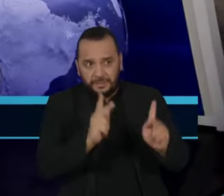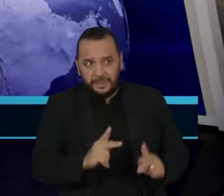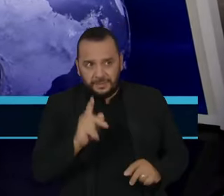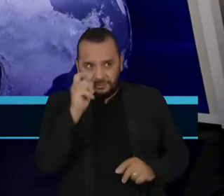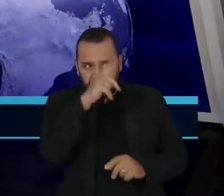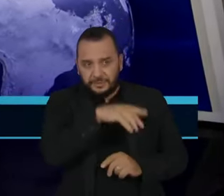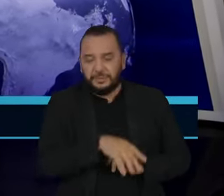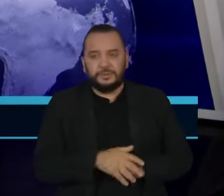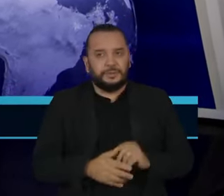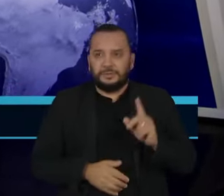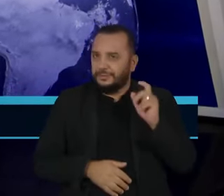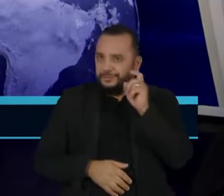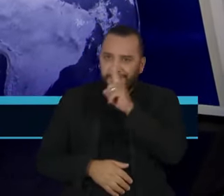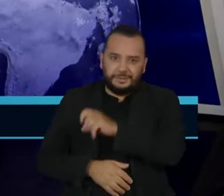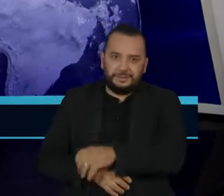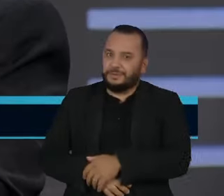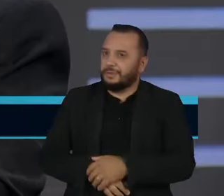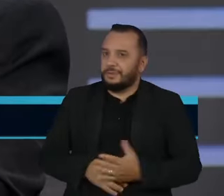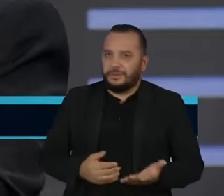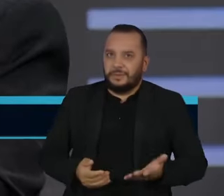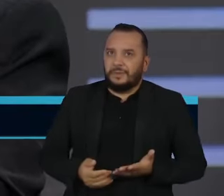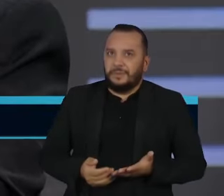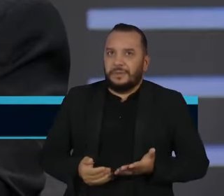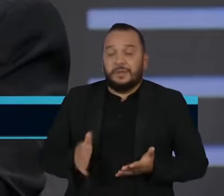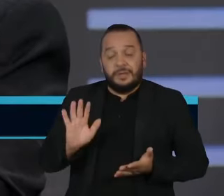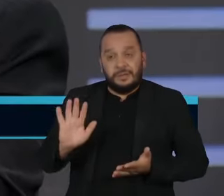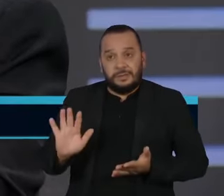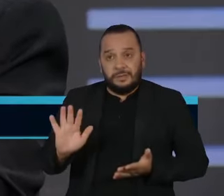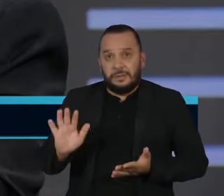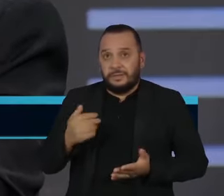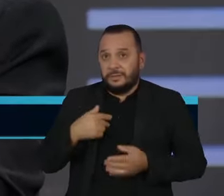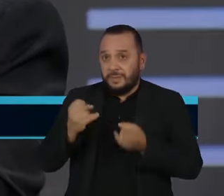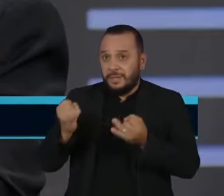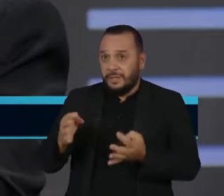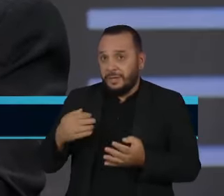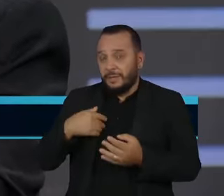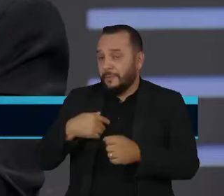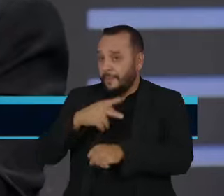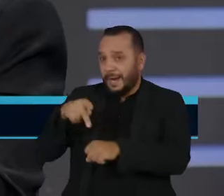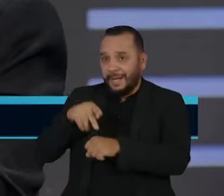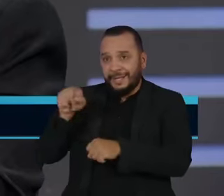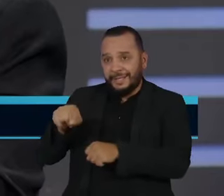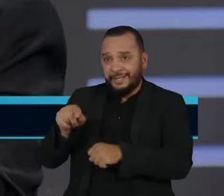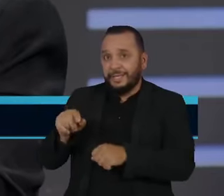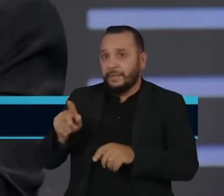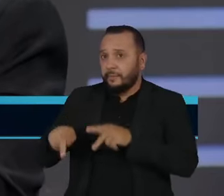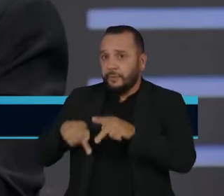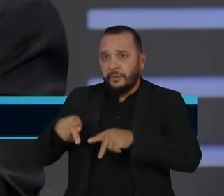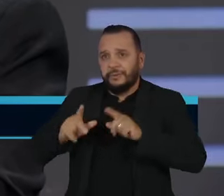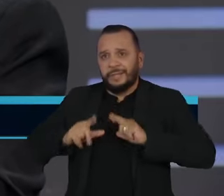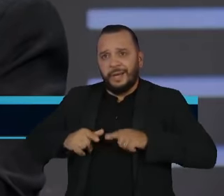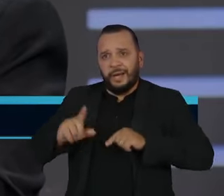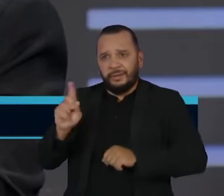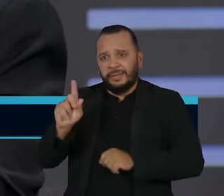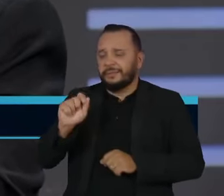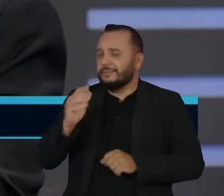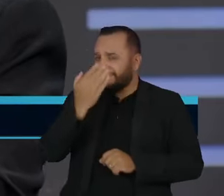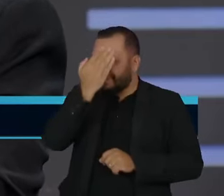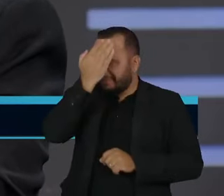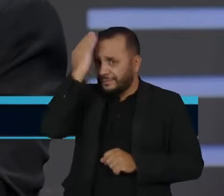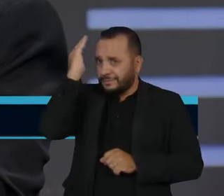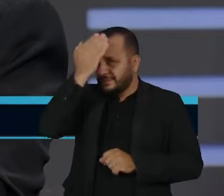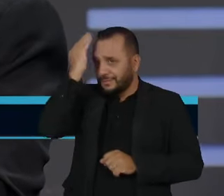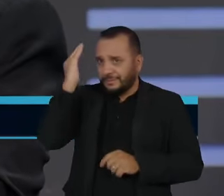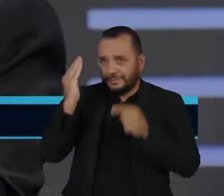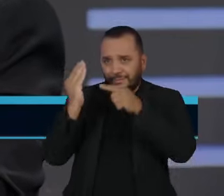teria. Isso seria para ele, no caminho dele. Não estou falando do país, estou falando do povo de Israel. No caminho dele,